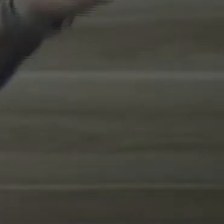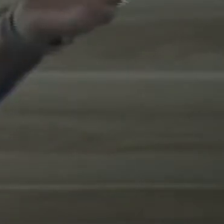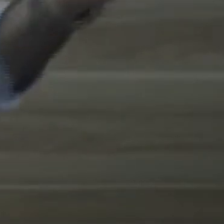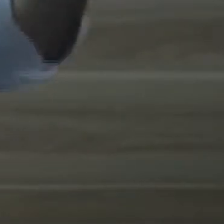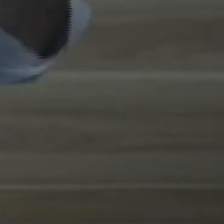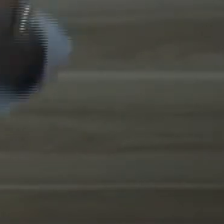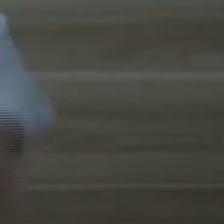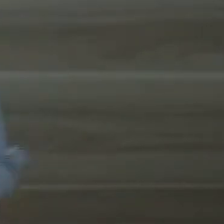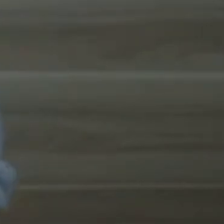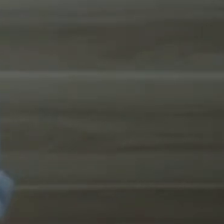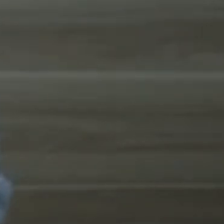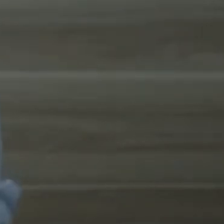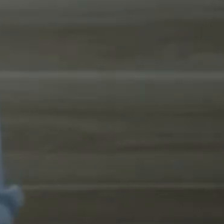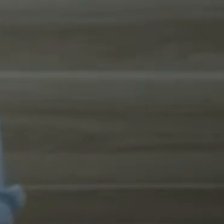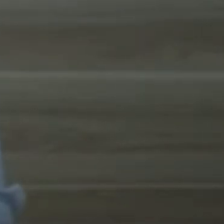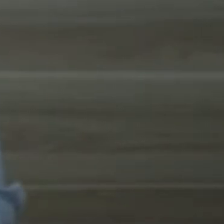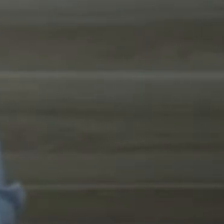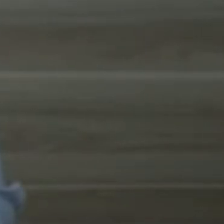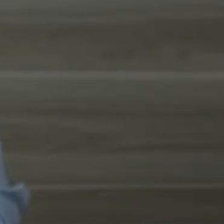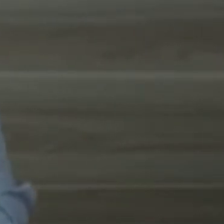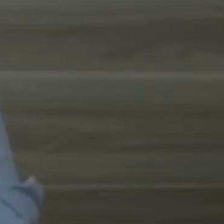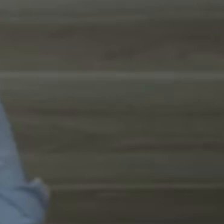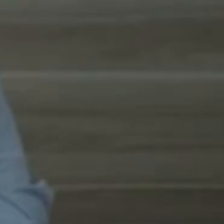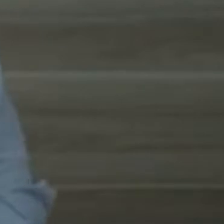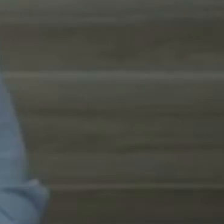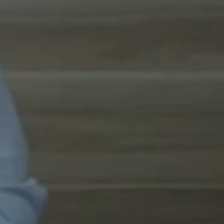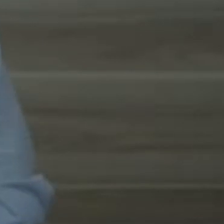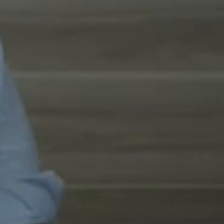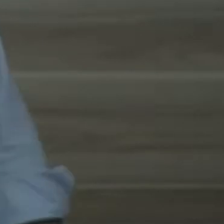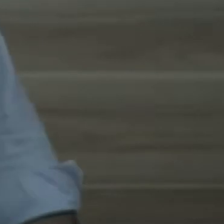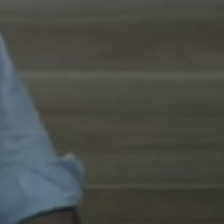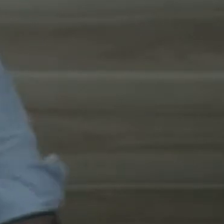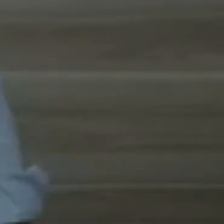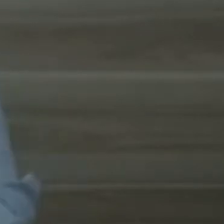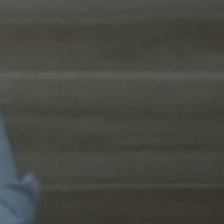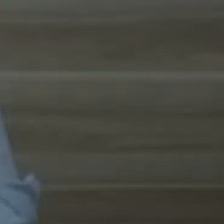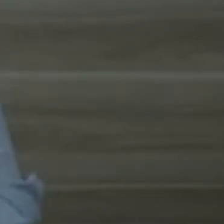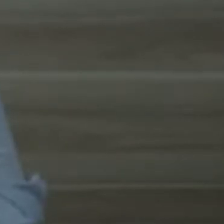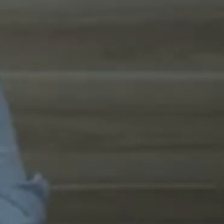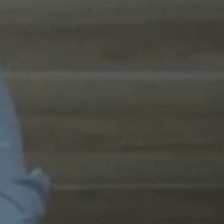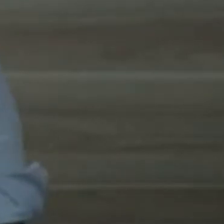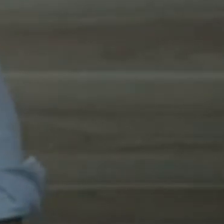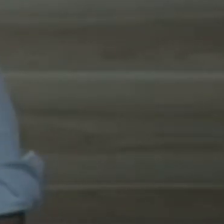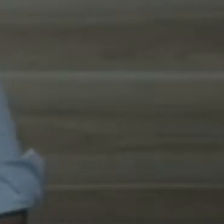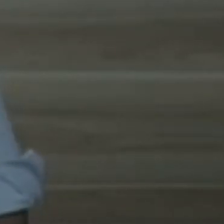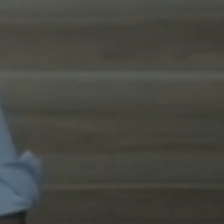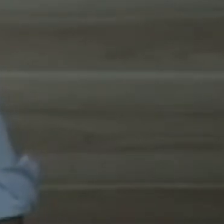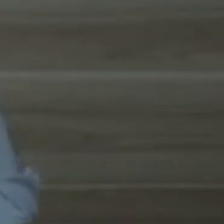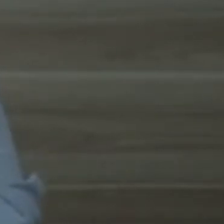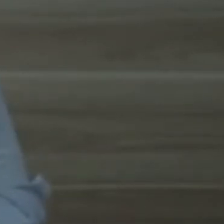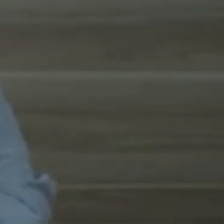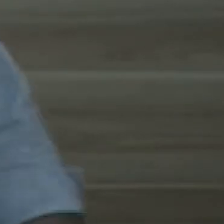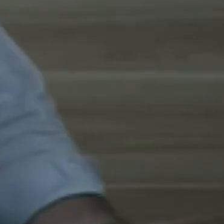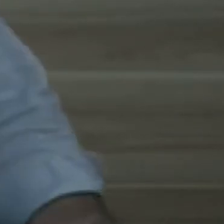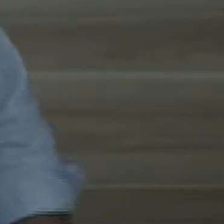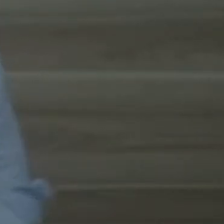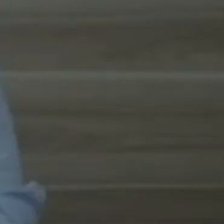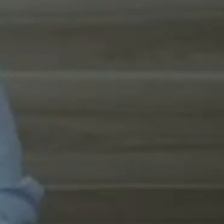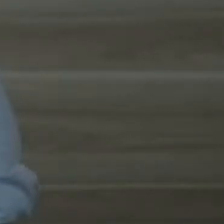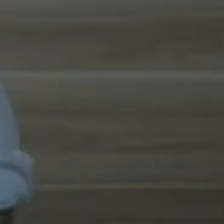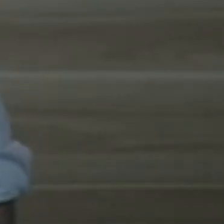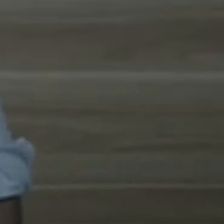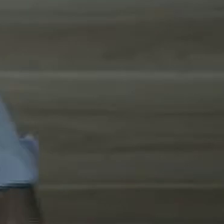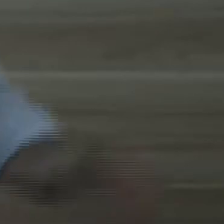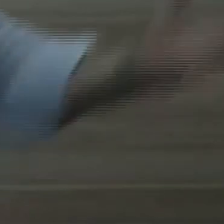só o apelo que a área da saúde está pedindo socorro. Saúde mental está um caos, as ambulâncias sucateadas e o atraso